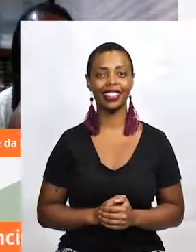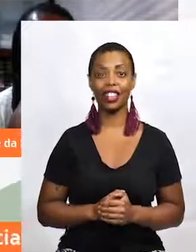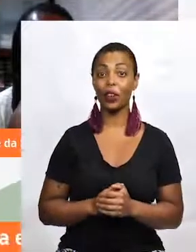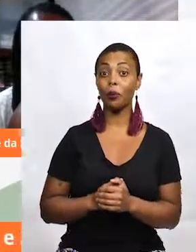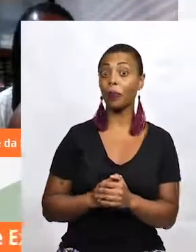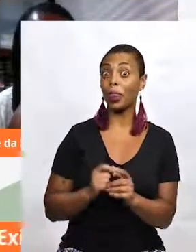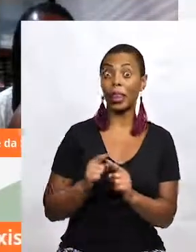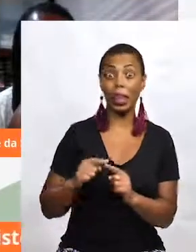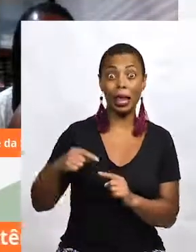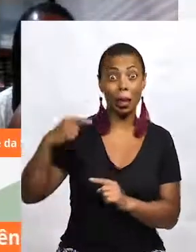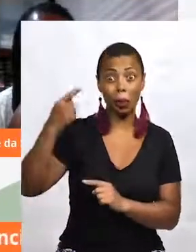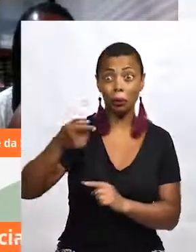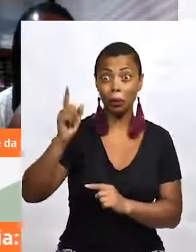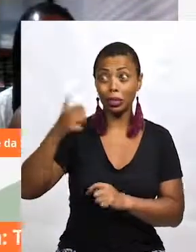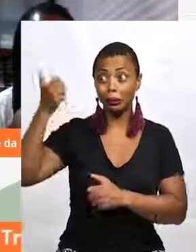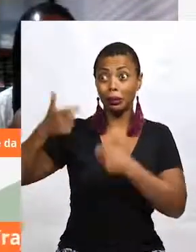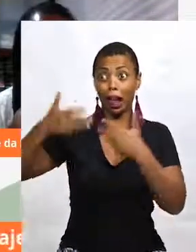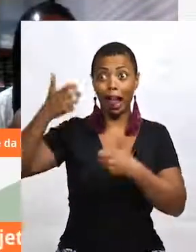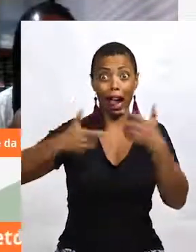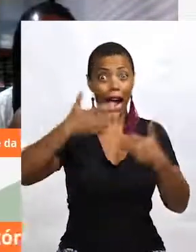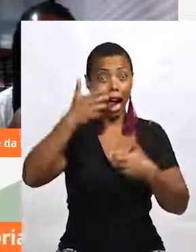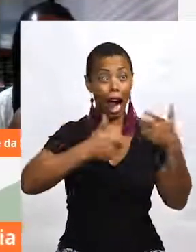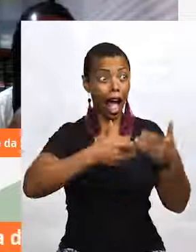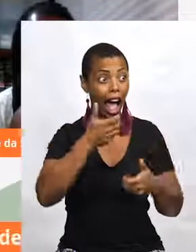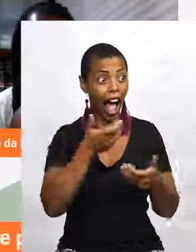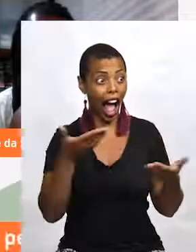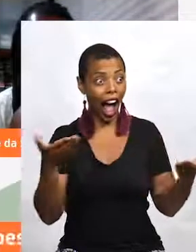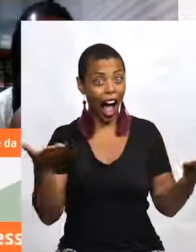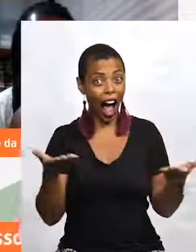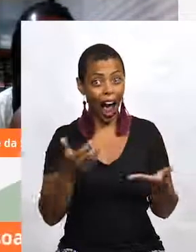Depois de tudo isso, gente, olha que incrível,